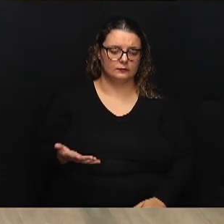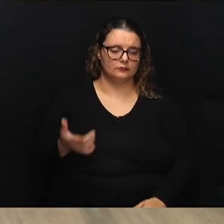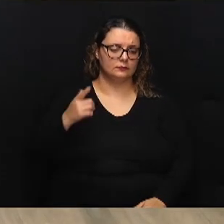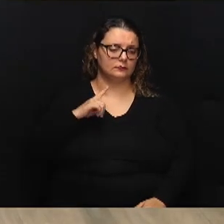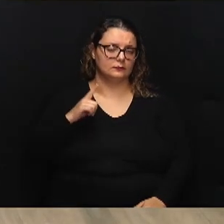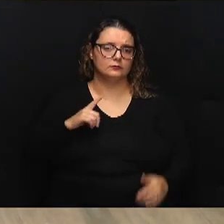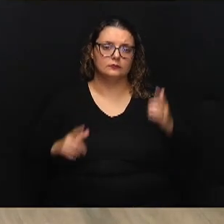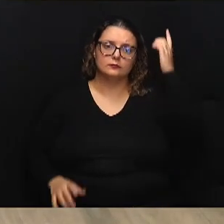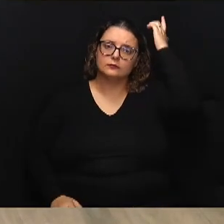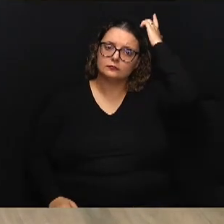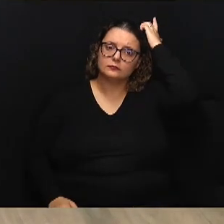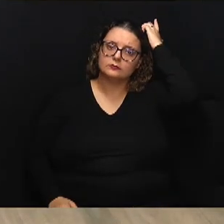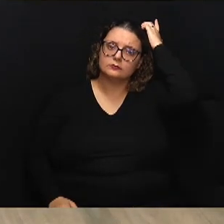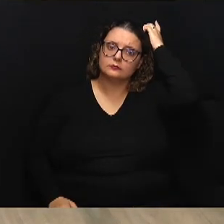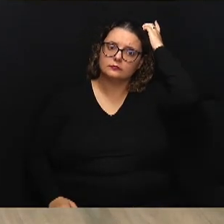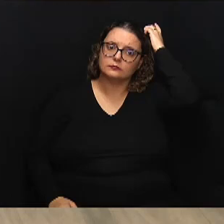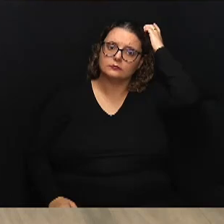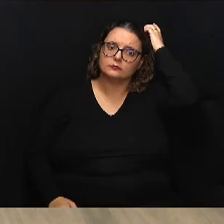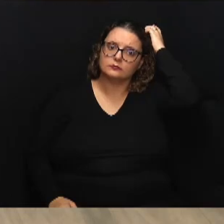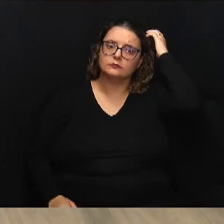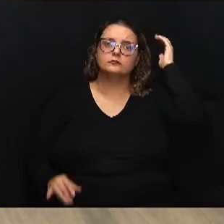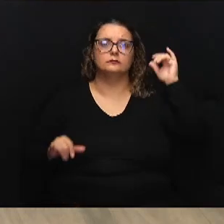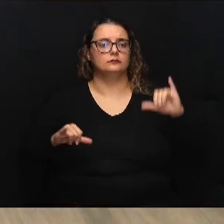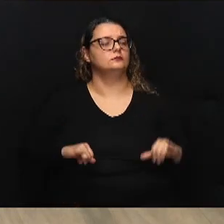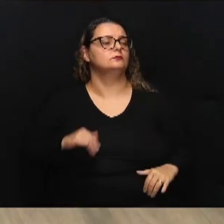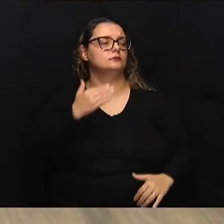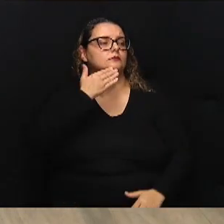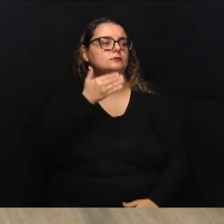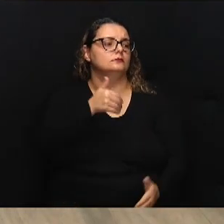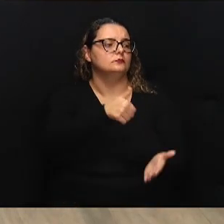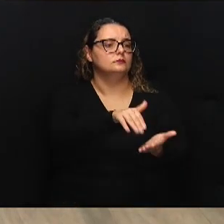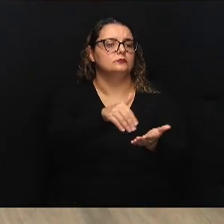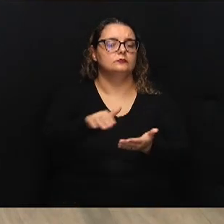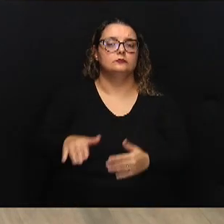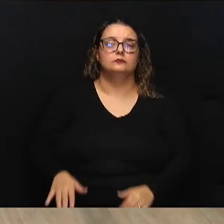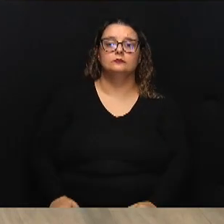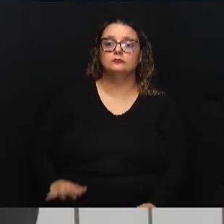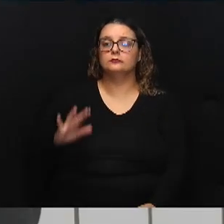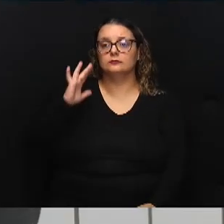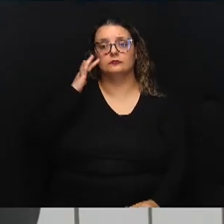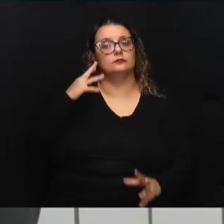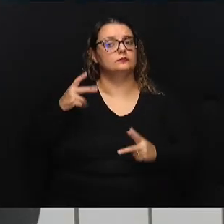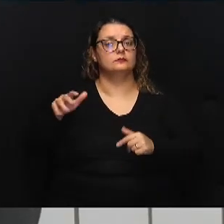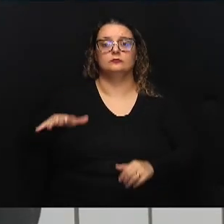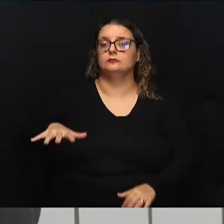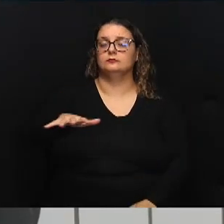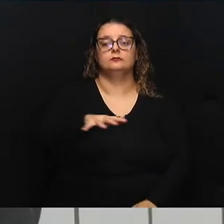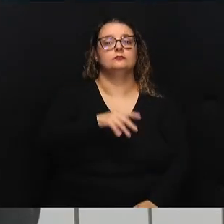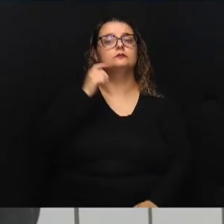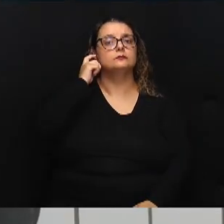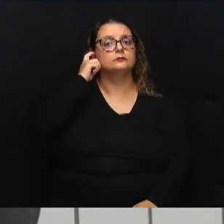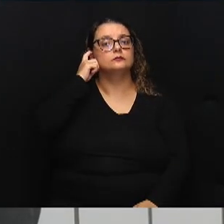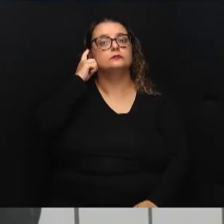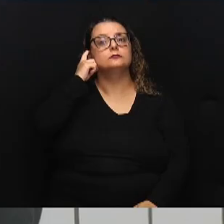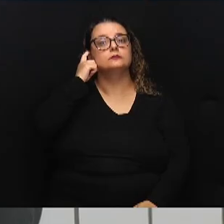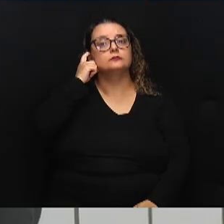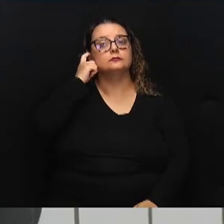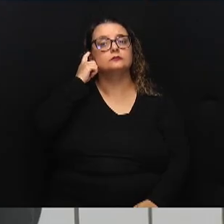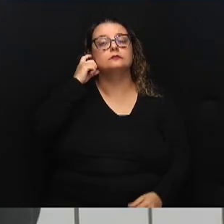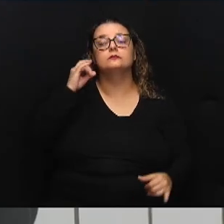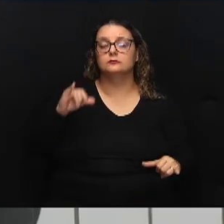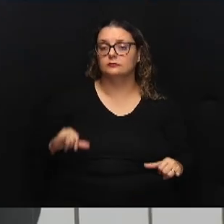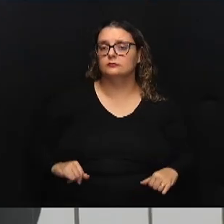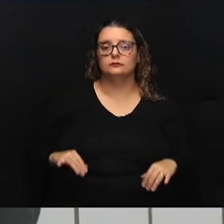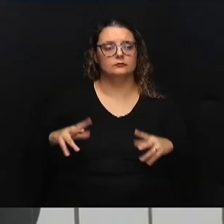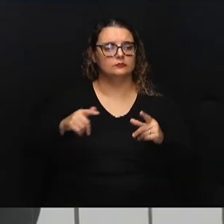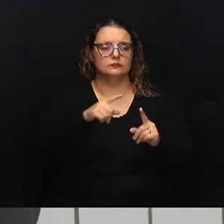têm sofrido com esses pedidos de demissão? Eu acho que todas as áreas sofrem com isso, né?